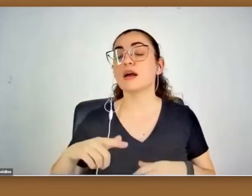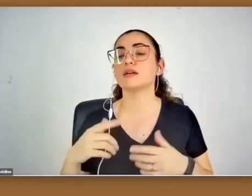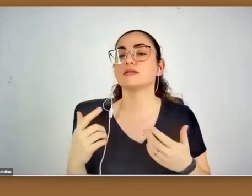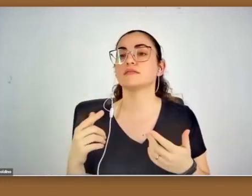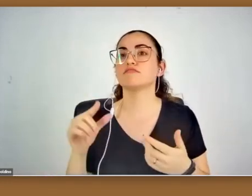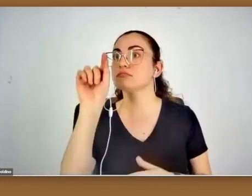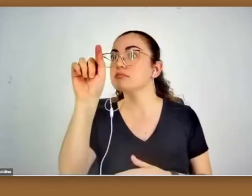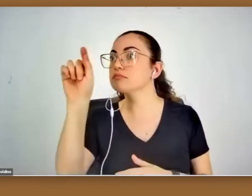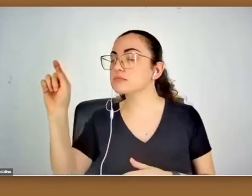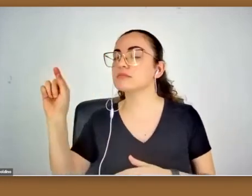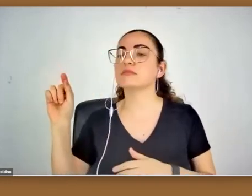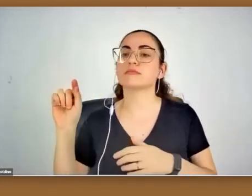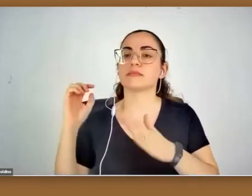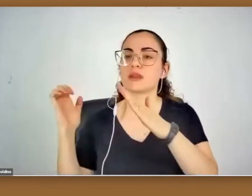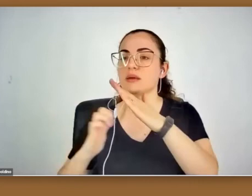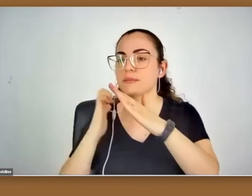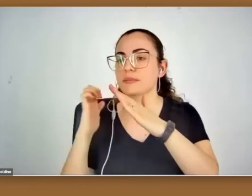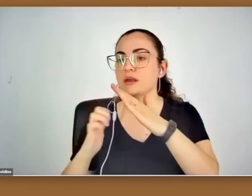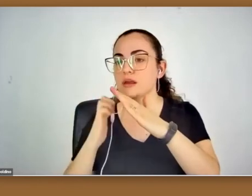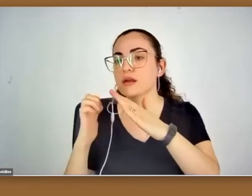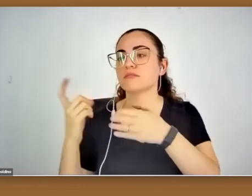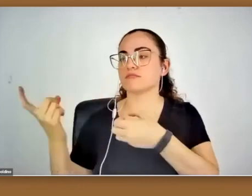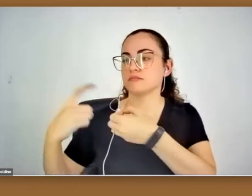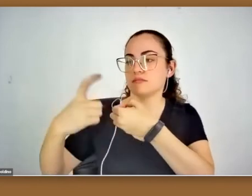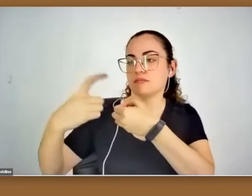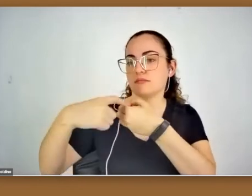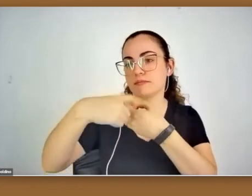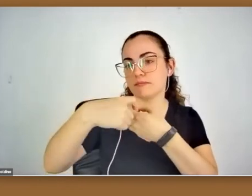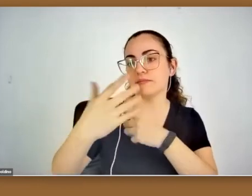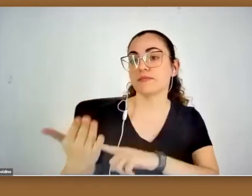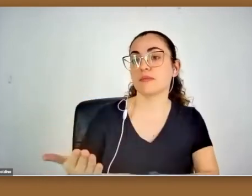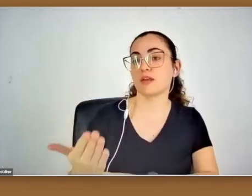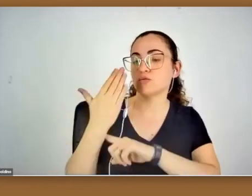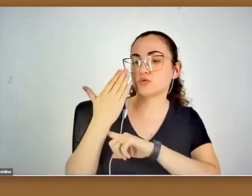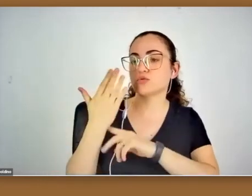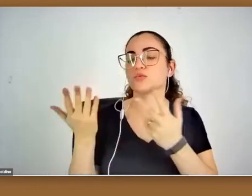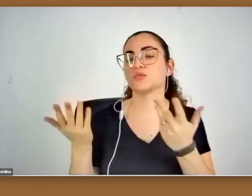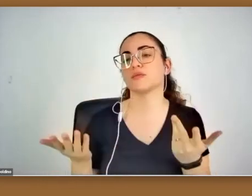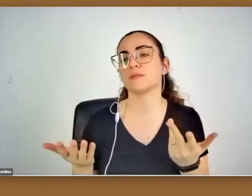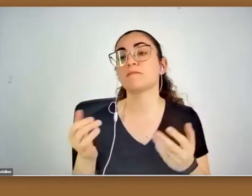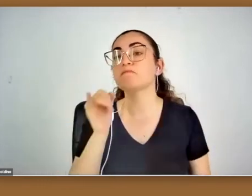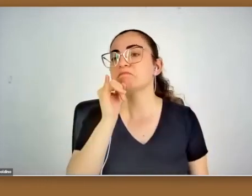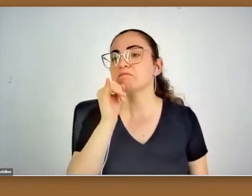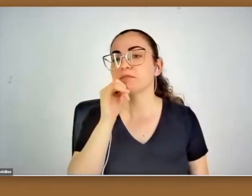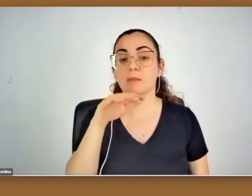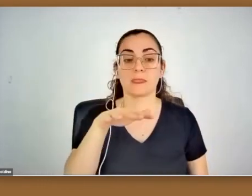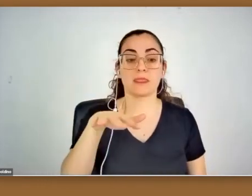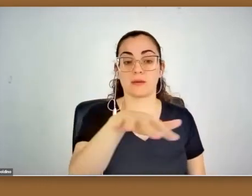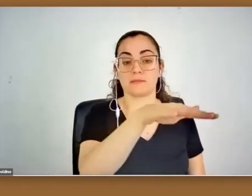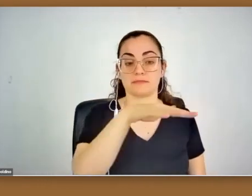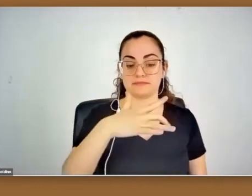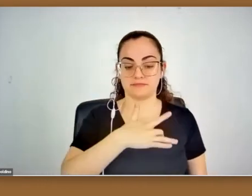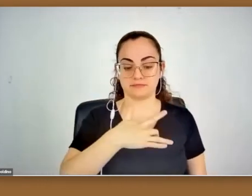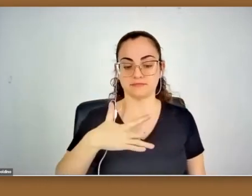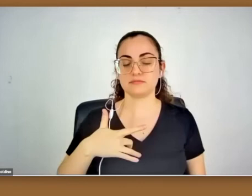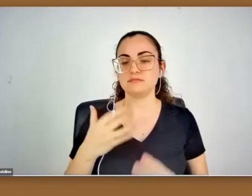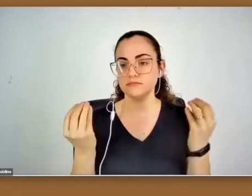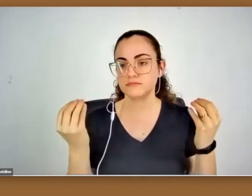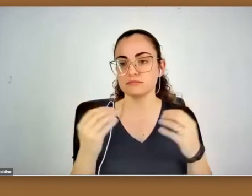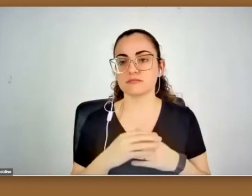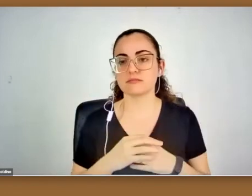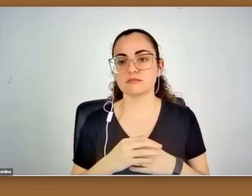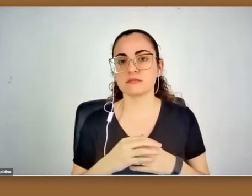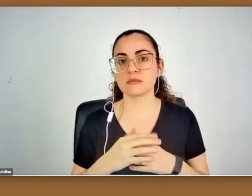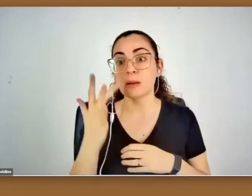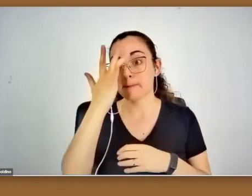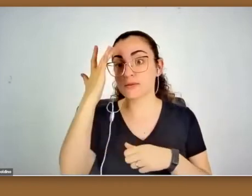importante, porque, por exemplo, na área da saúde, ela vai estar envolvida com diagnosticar aquele paciente logo, começar a tratar ele logo, evitar